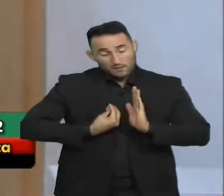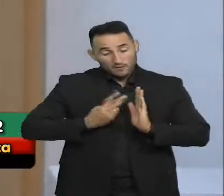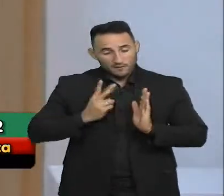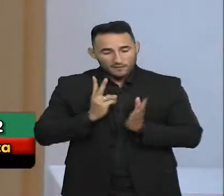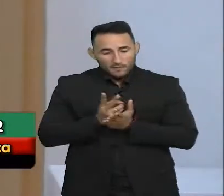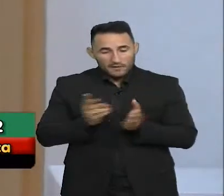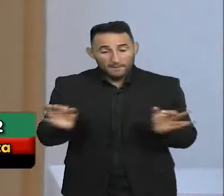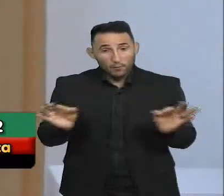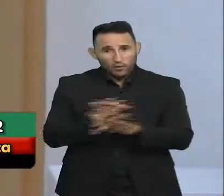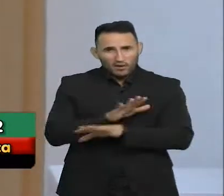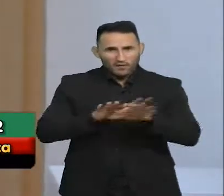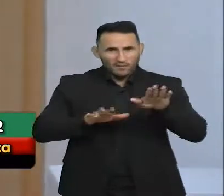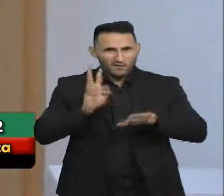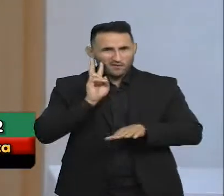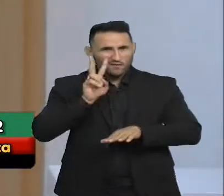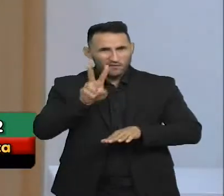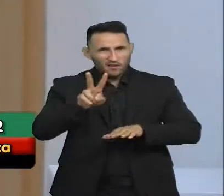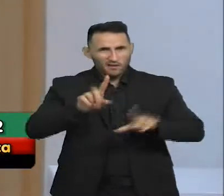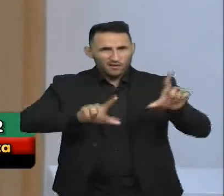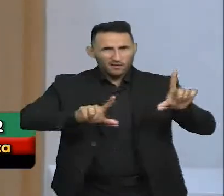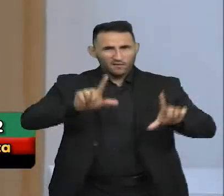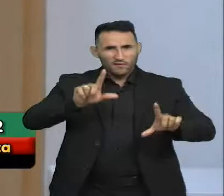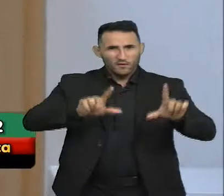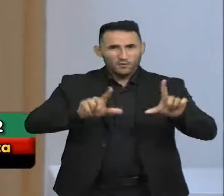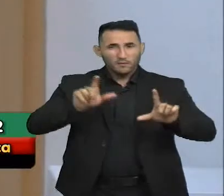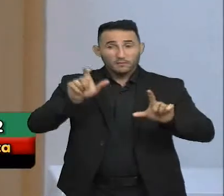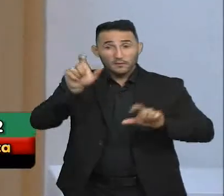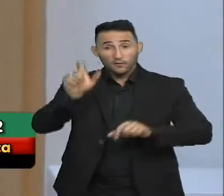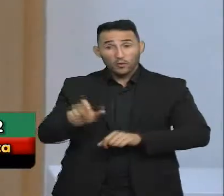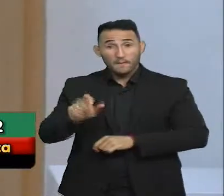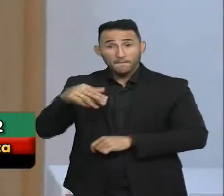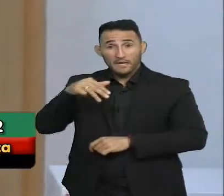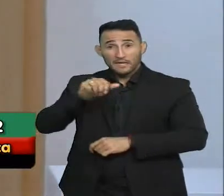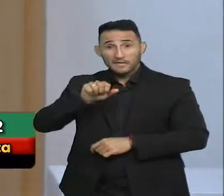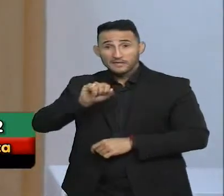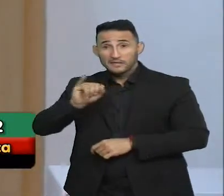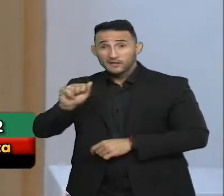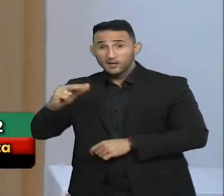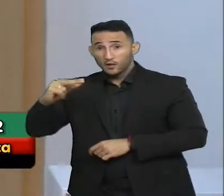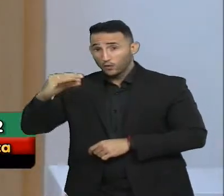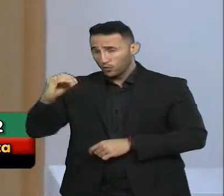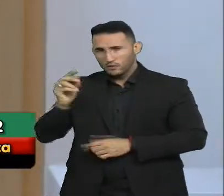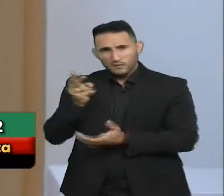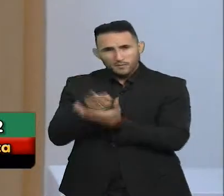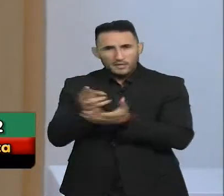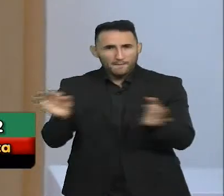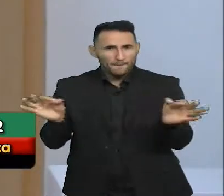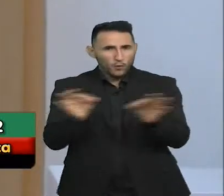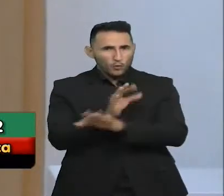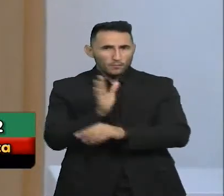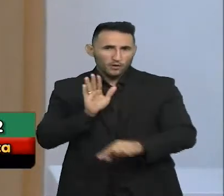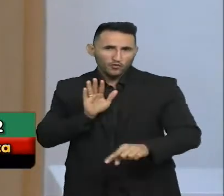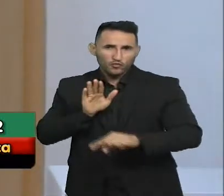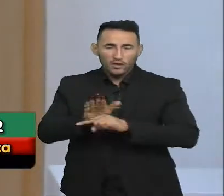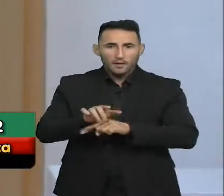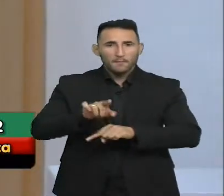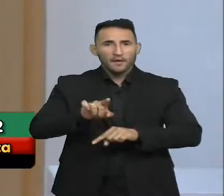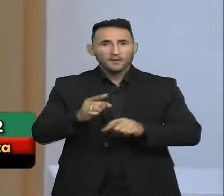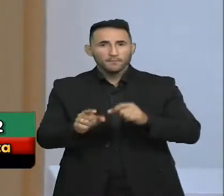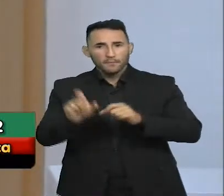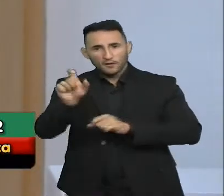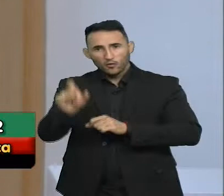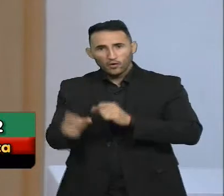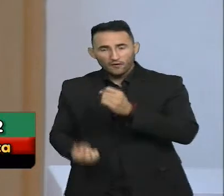às vezes na mídia, né, quando tem algum evento, alguma coisa, o messiânico está sempre pronto, sempre prestativo. E é assim que a gente se importa. E o legal, assim, o fundador da